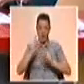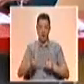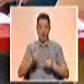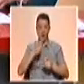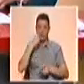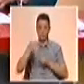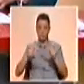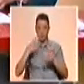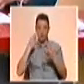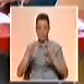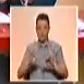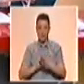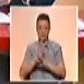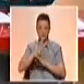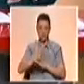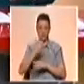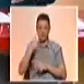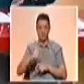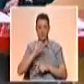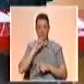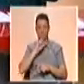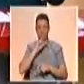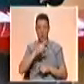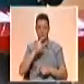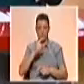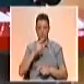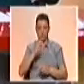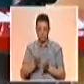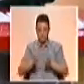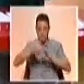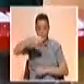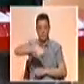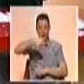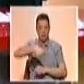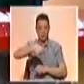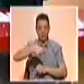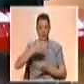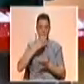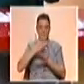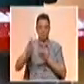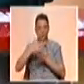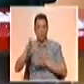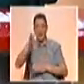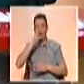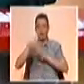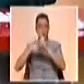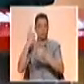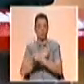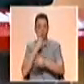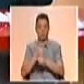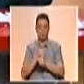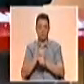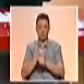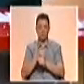essa, neste momento que tem acesso e que tem, mas pode, de qualquer forma, pegar num balde de água, então água que sobrou de alguma coisa, e